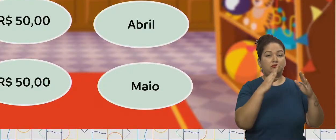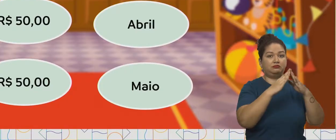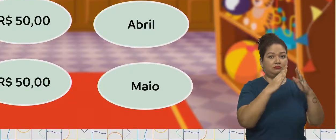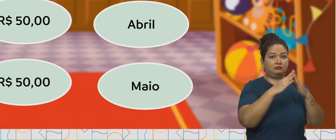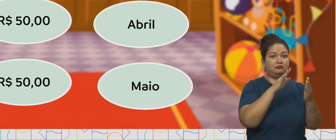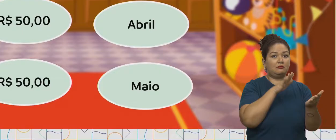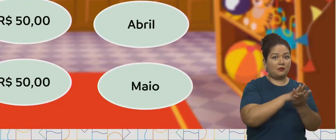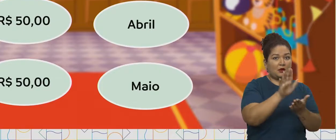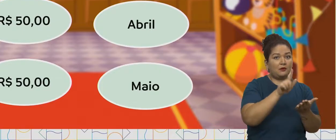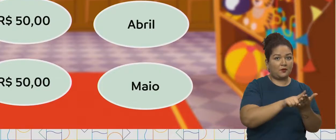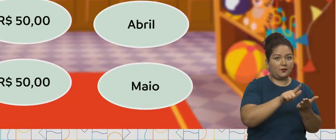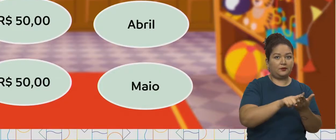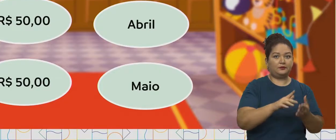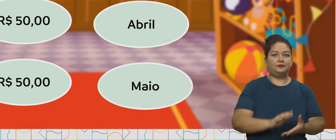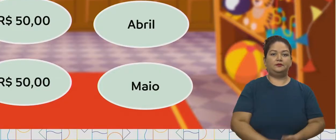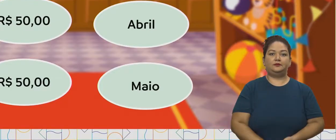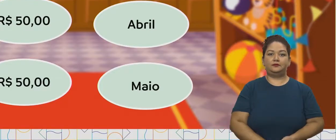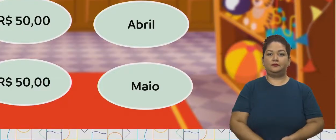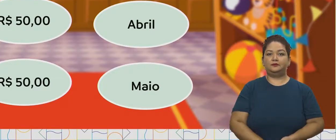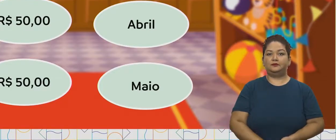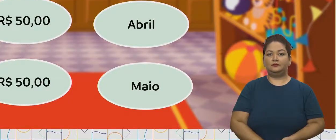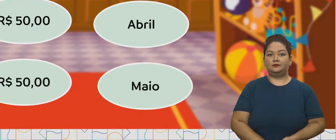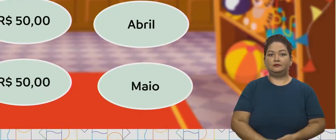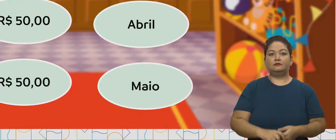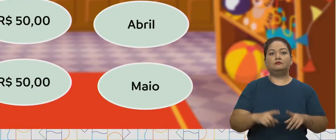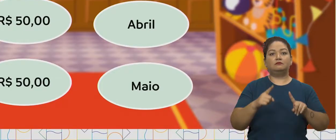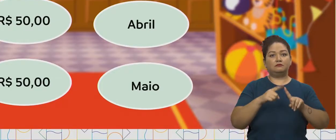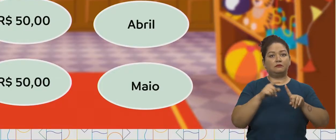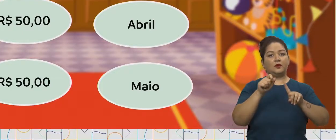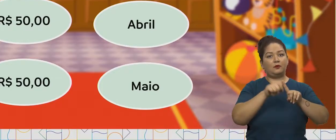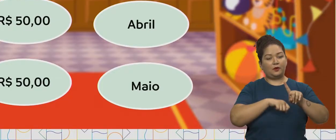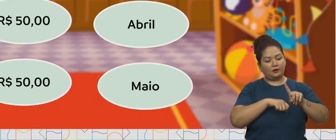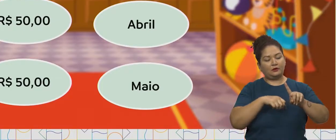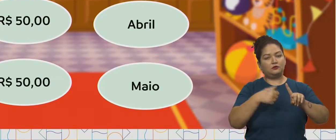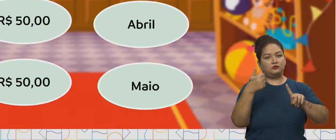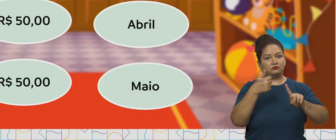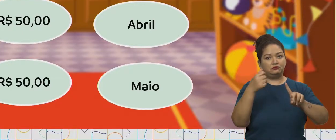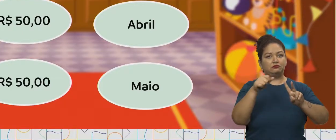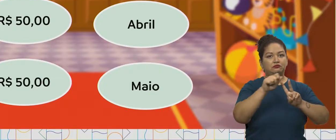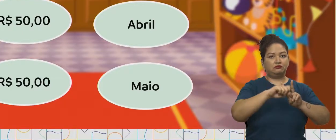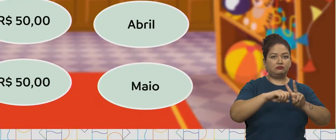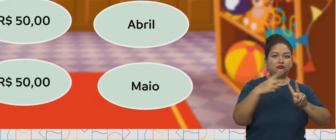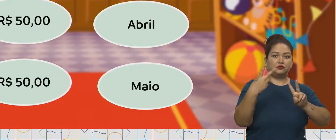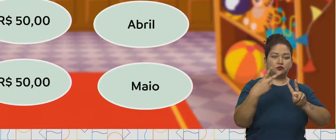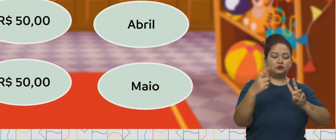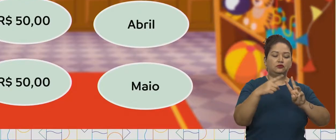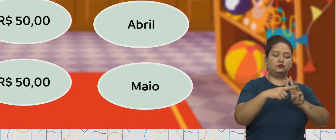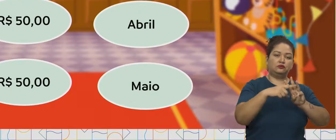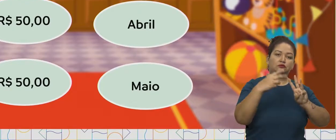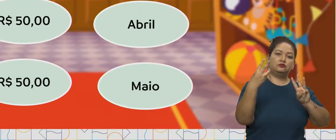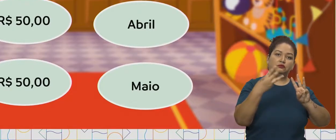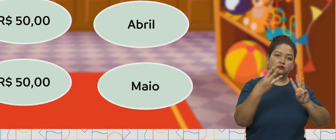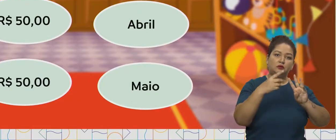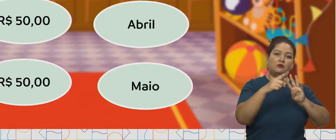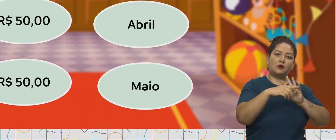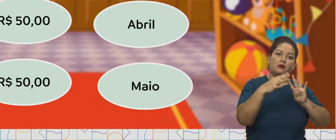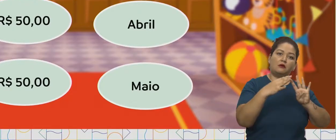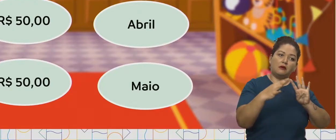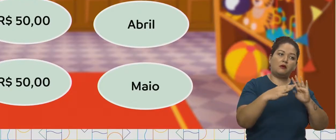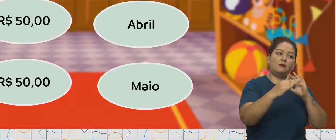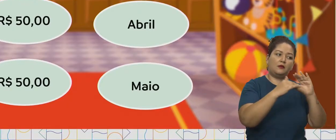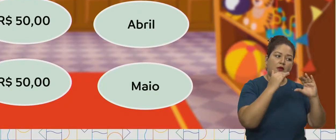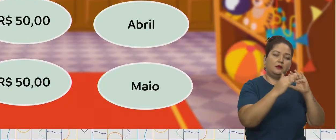seguintes. Fevereiro, primeiro boleto, março, segundo boleto, abril, terceiro boleto e no mês de maio, o 4º